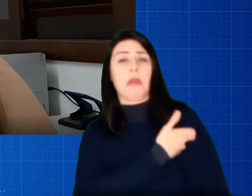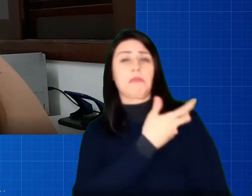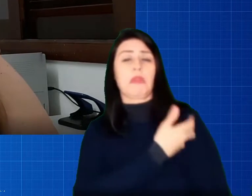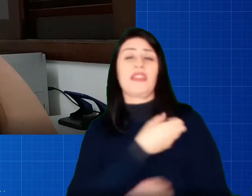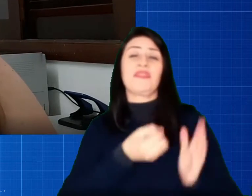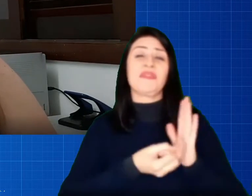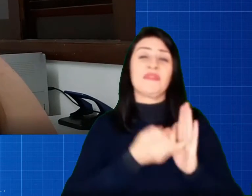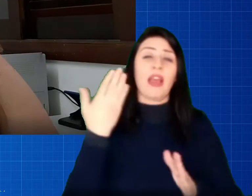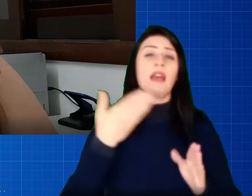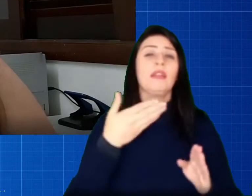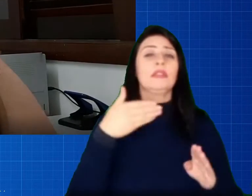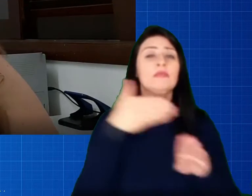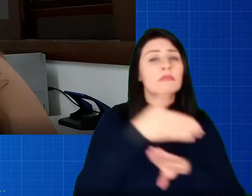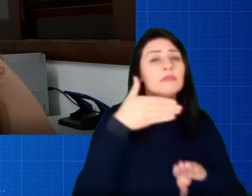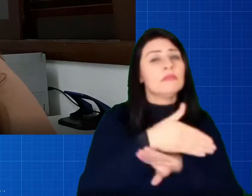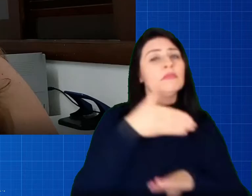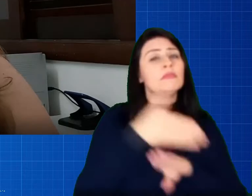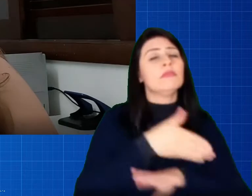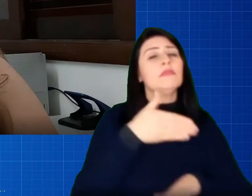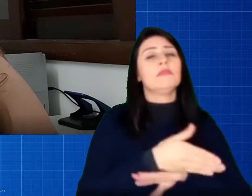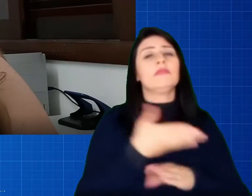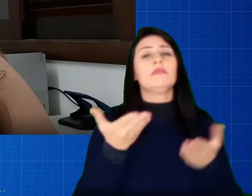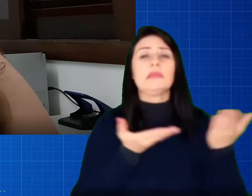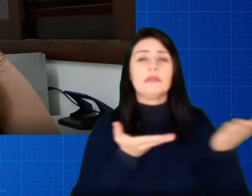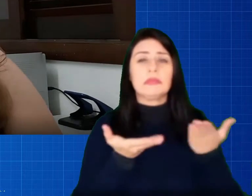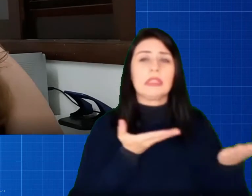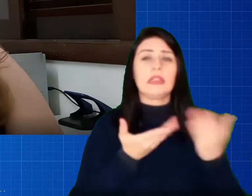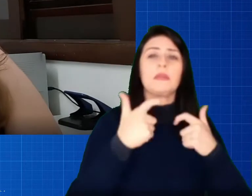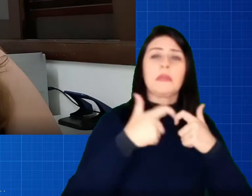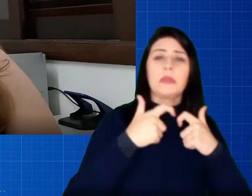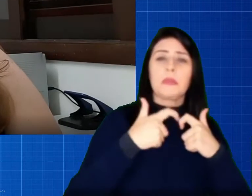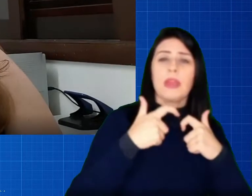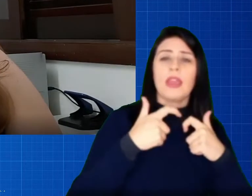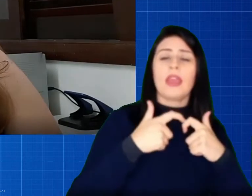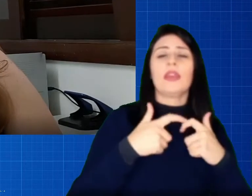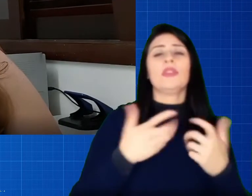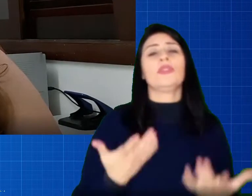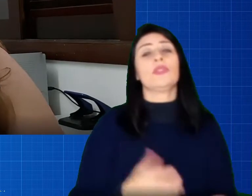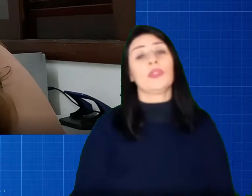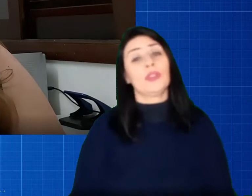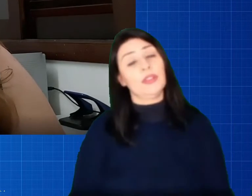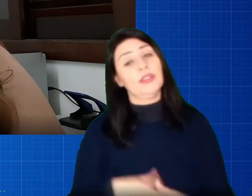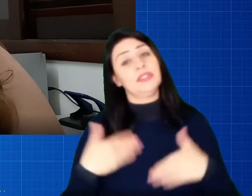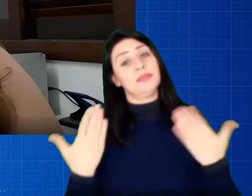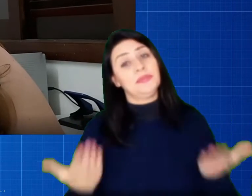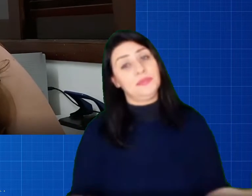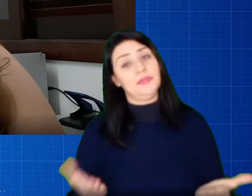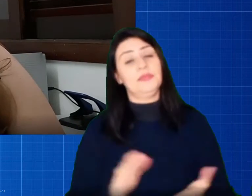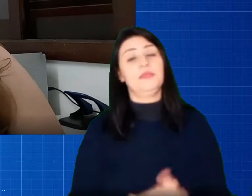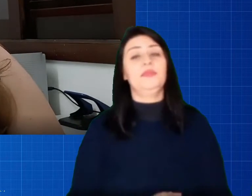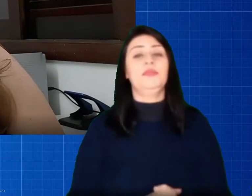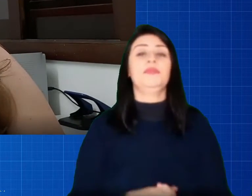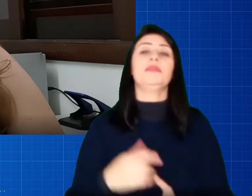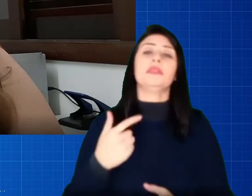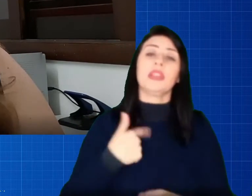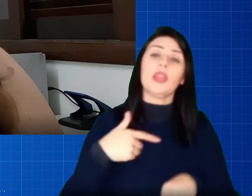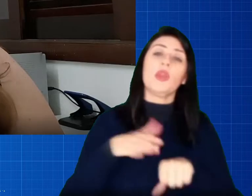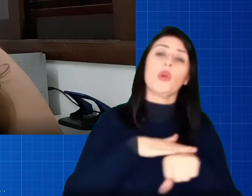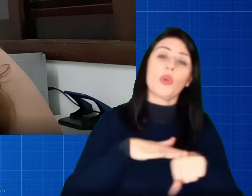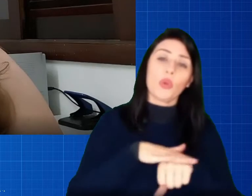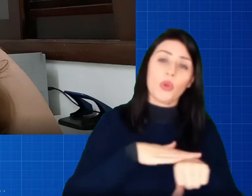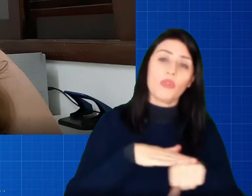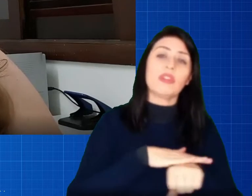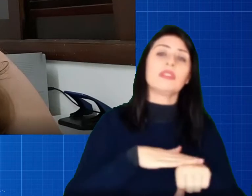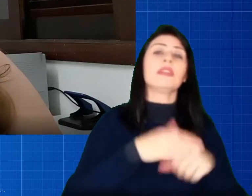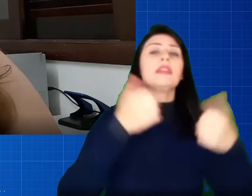injeções e fazer acompanhamento e ter tratamento. E, né? E eu conversei